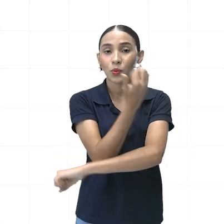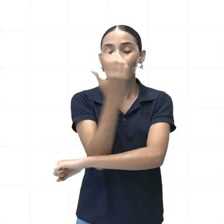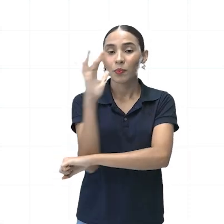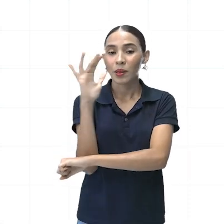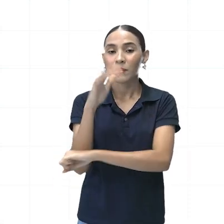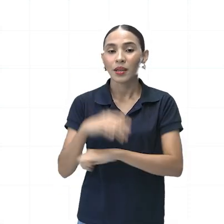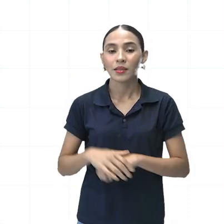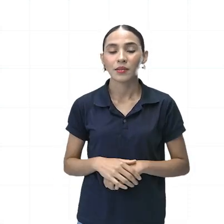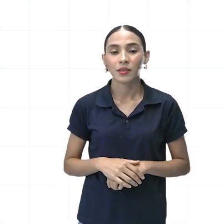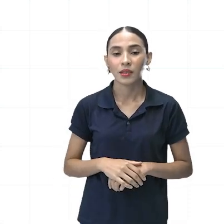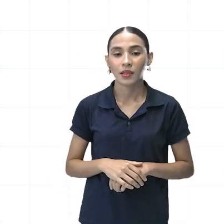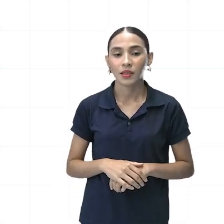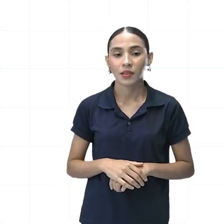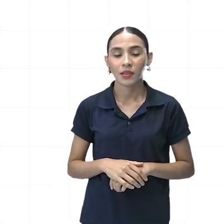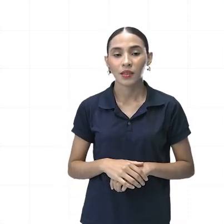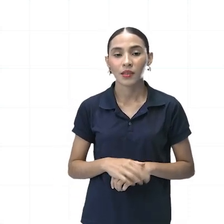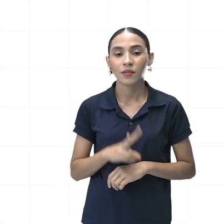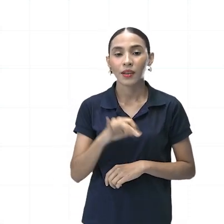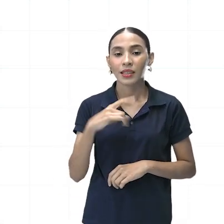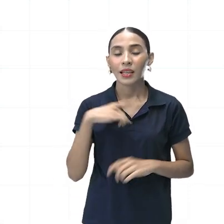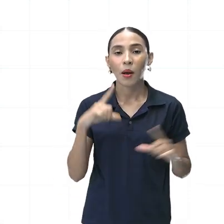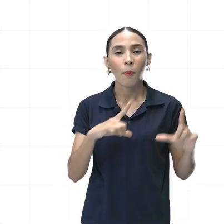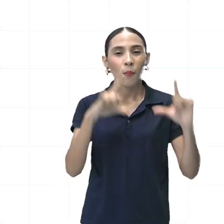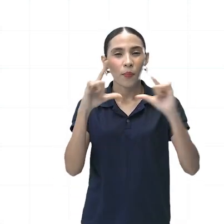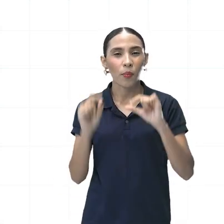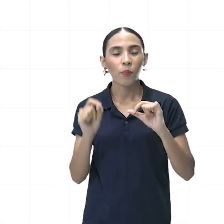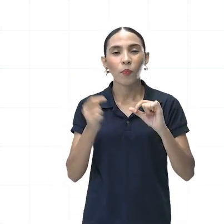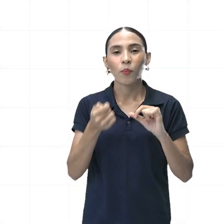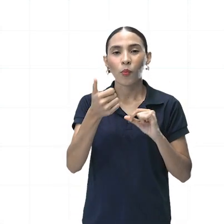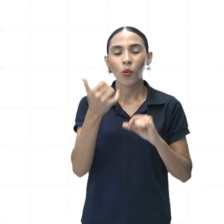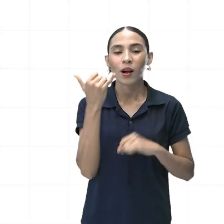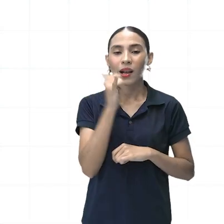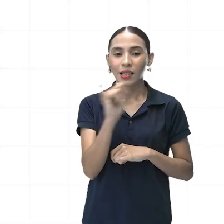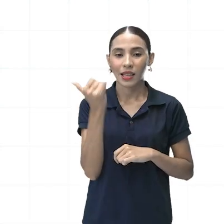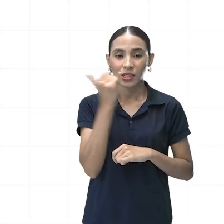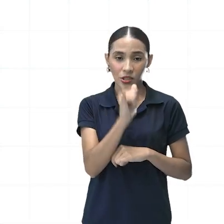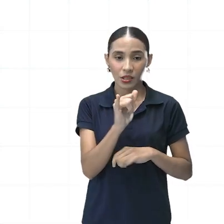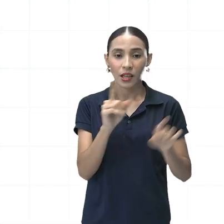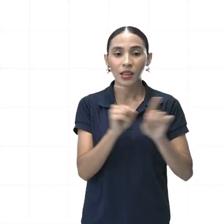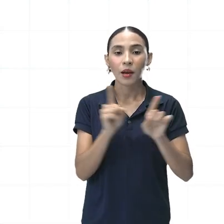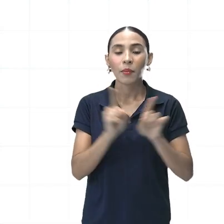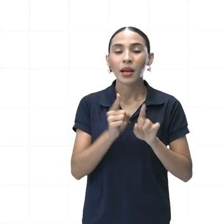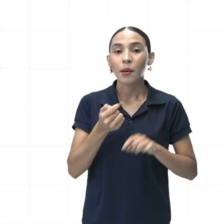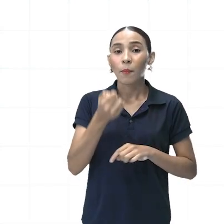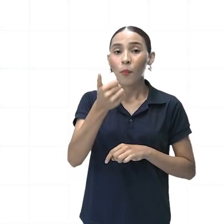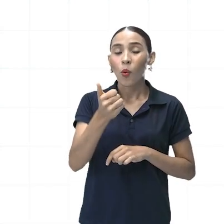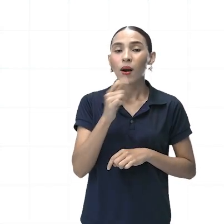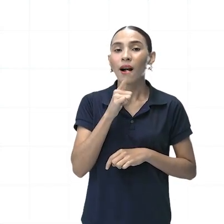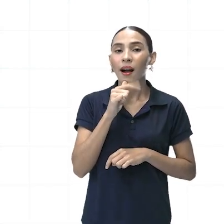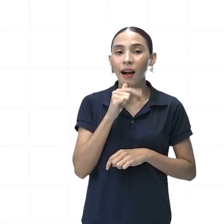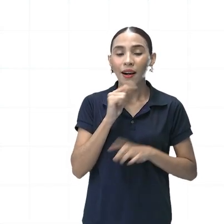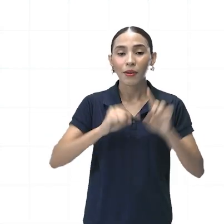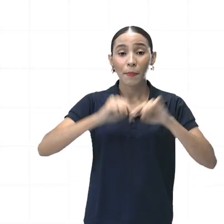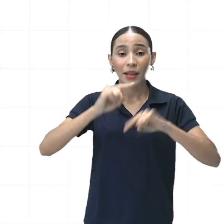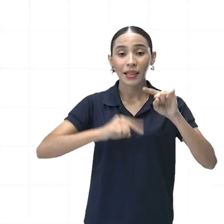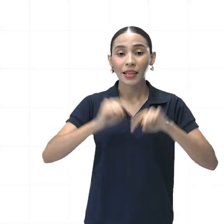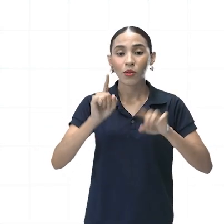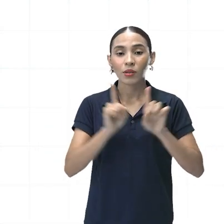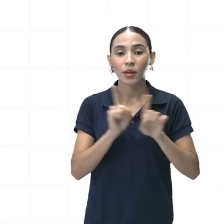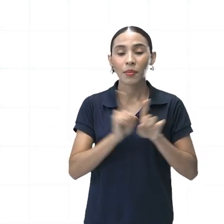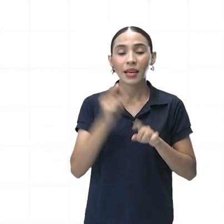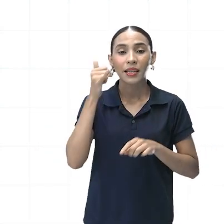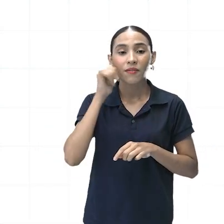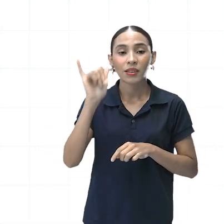ambiente. Isso inclui consumir menos energia, consumir menos água e materiais